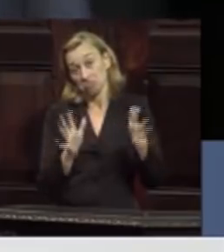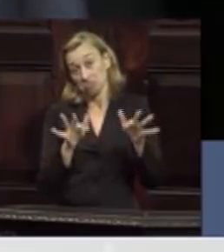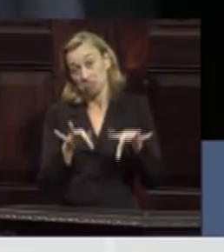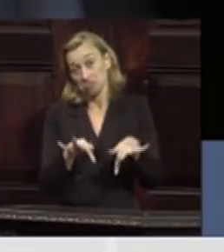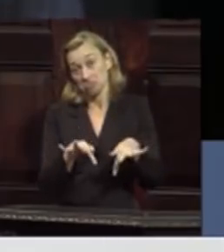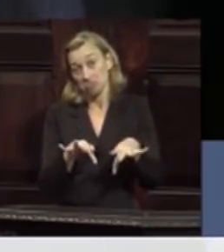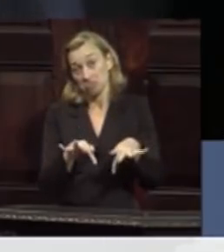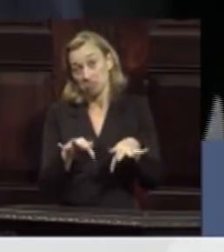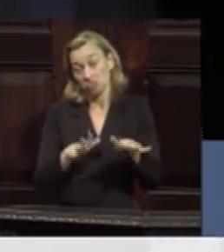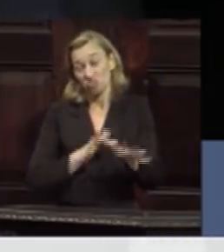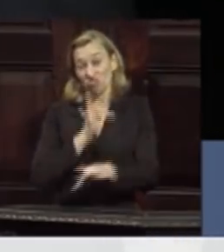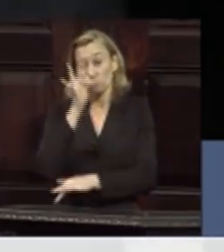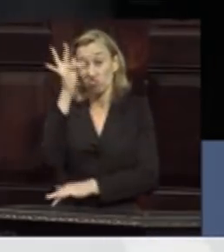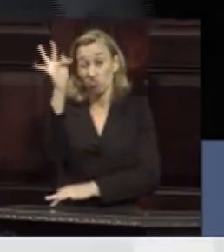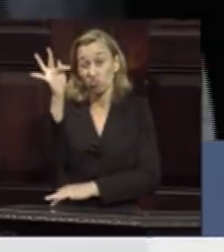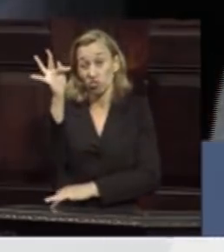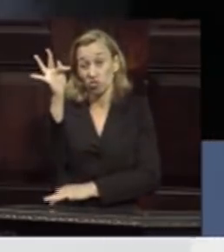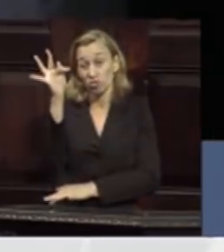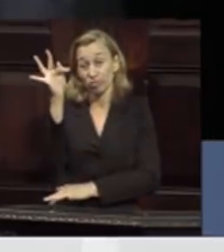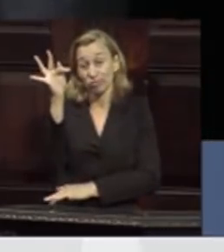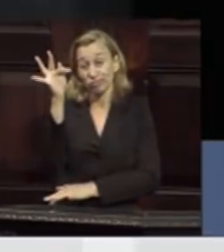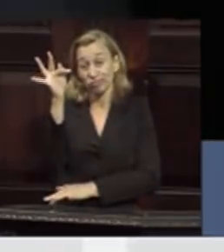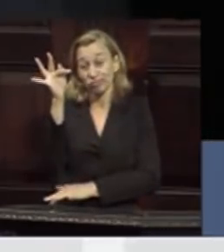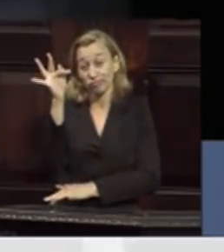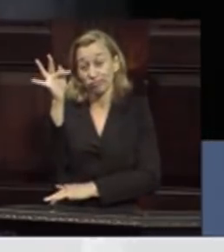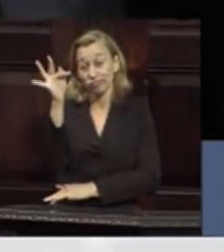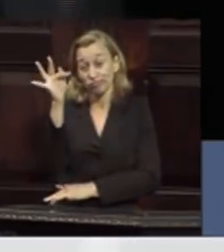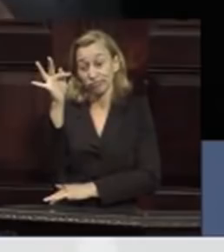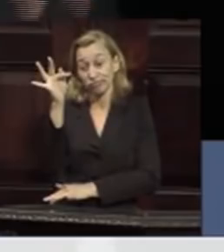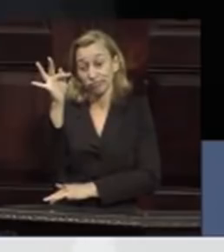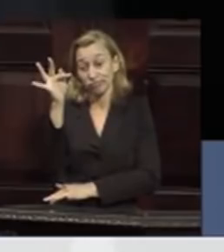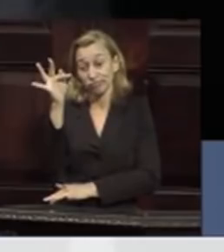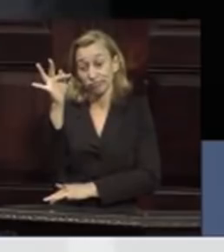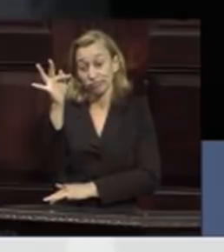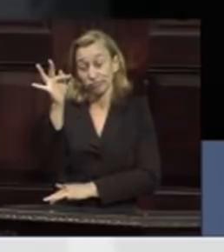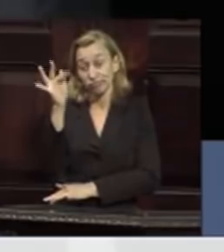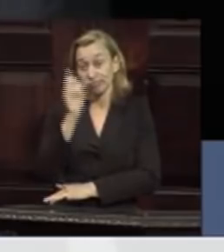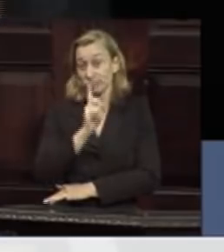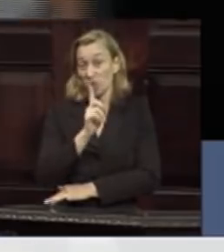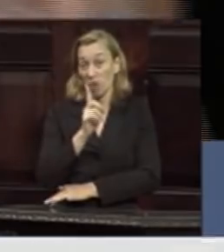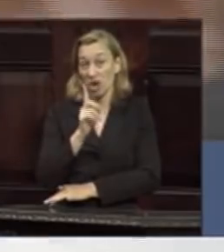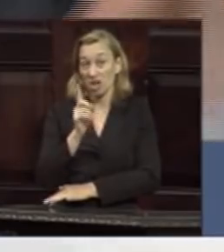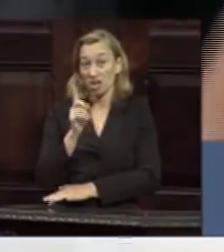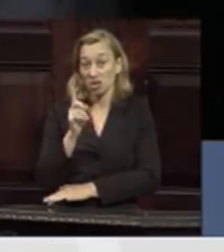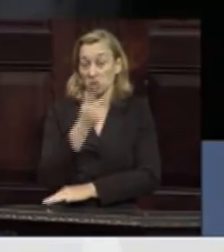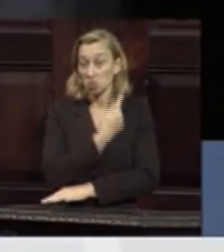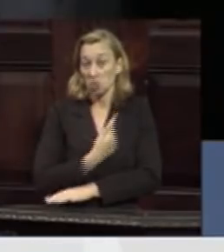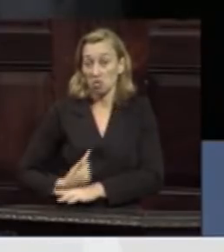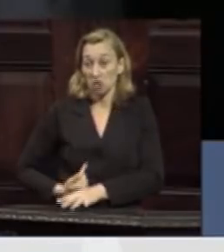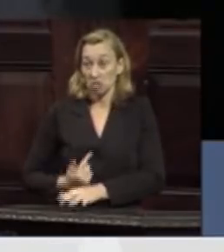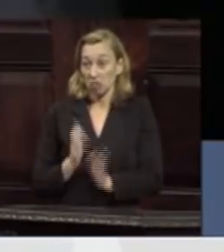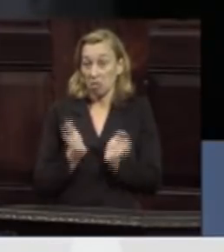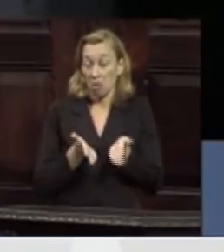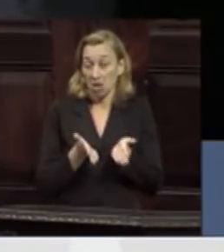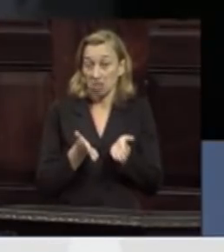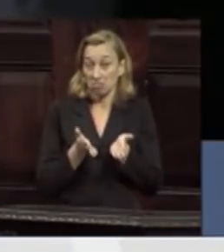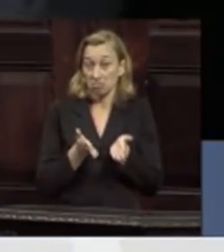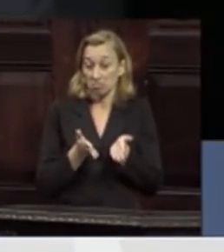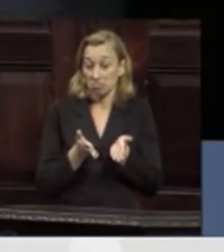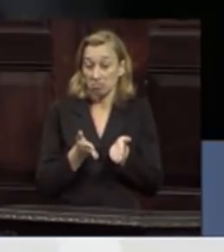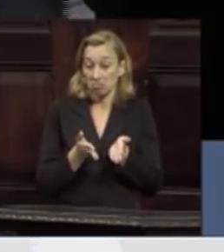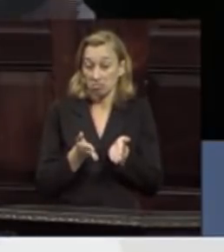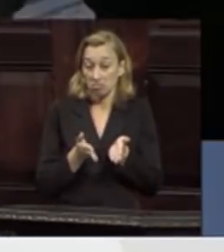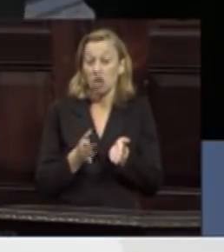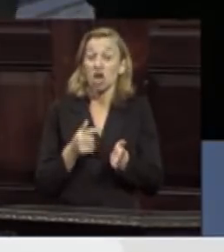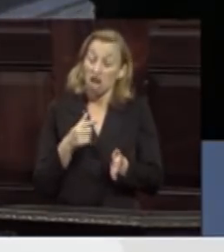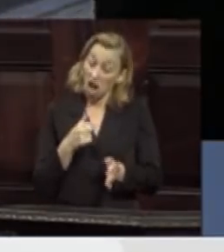encerrado no futuro governo. Não será neste governo. E eu disse na reunião que os